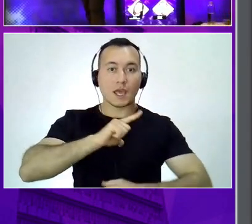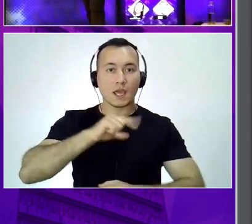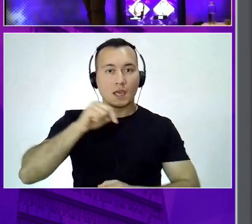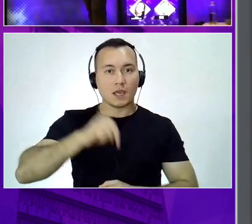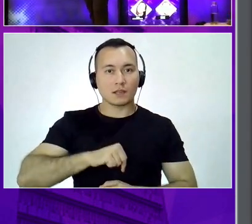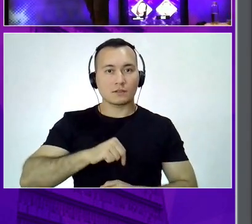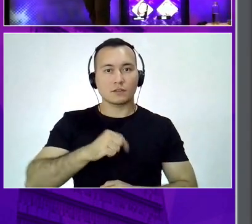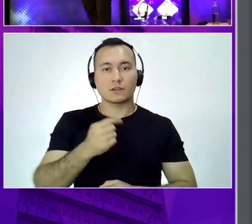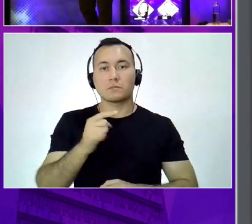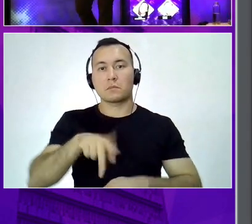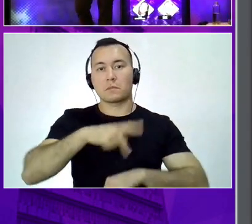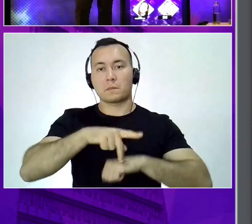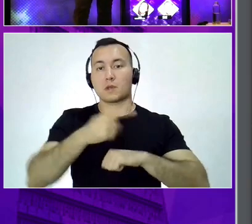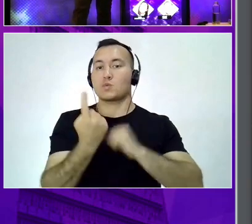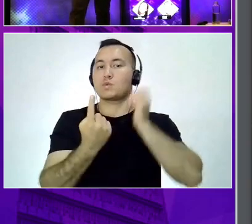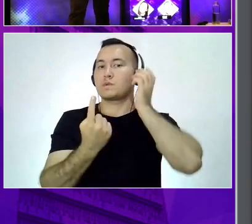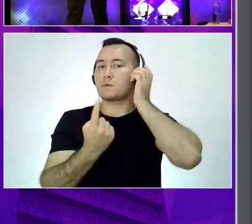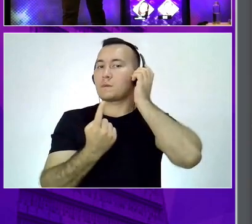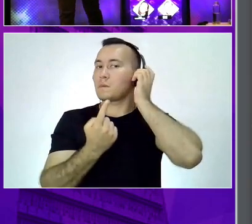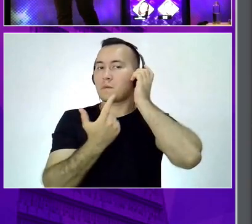os resultados.